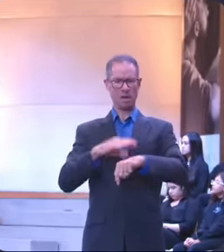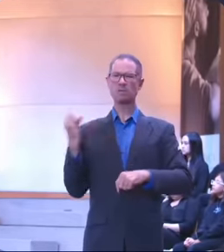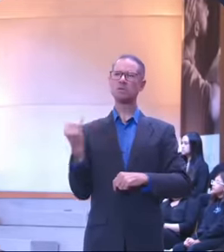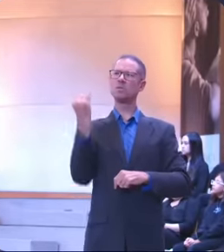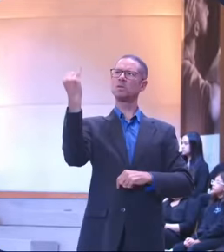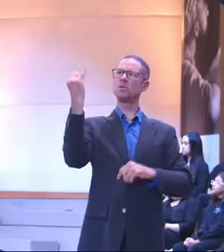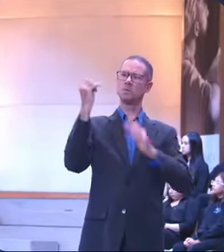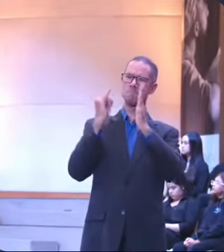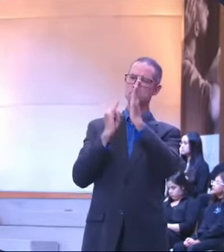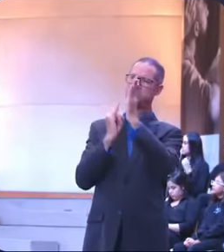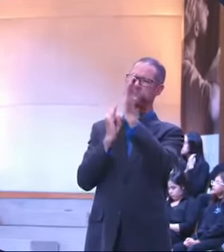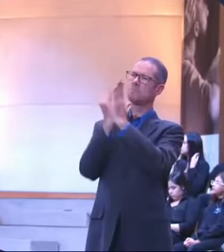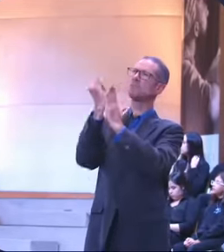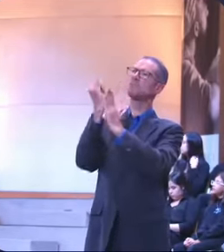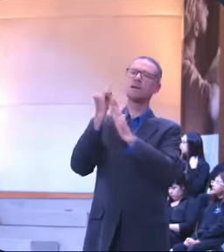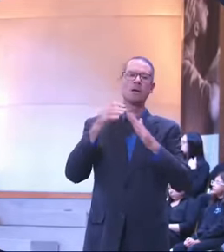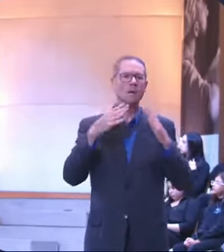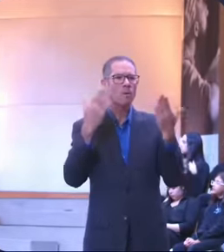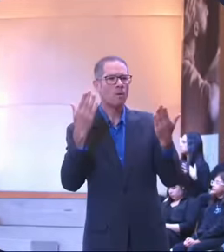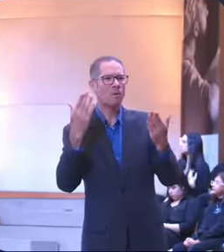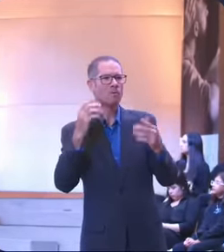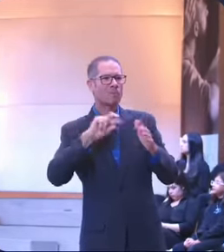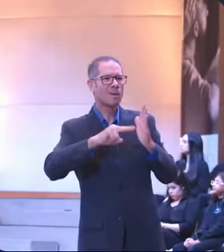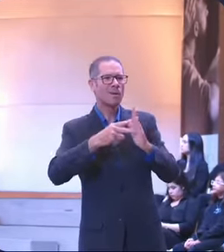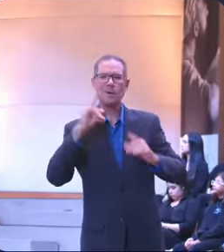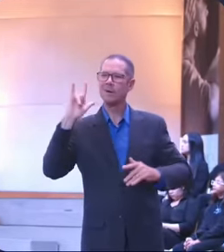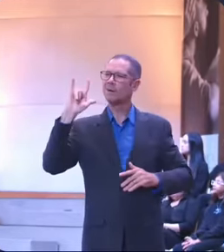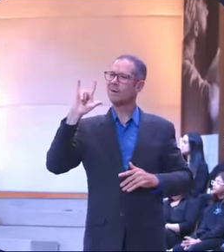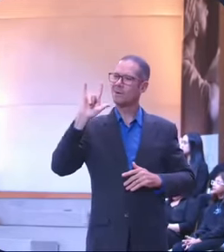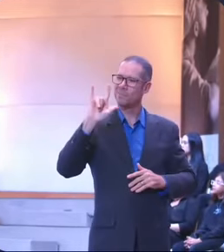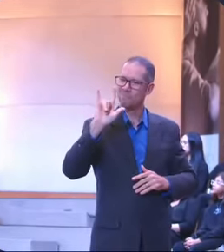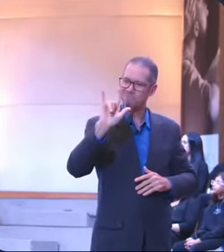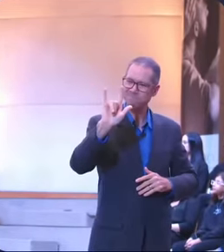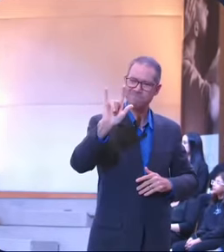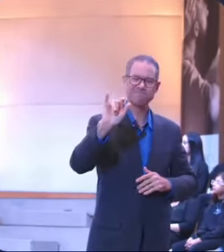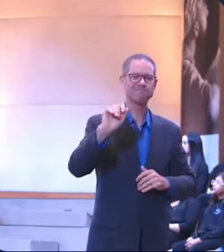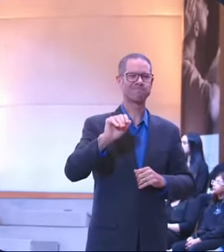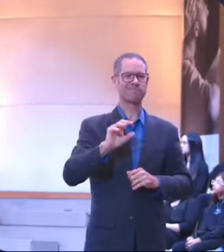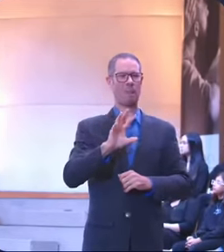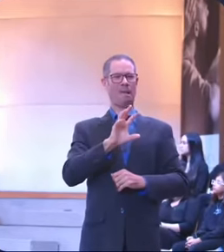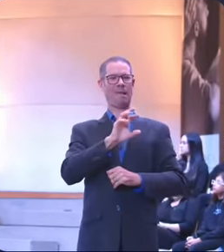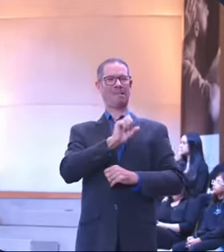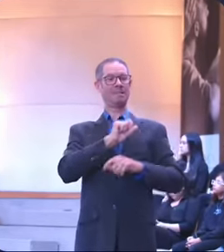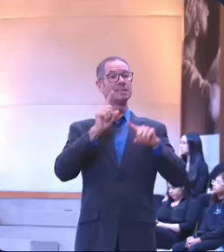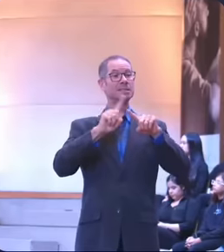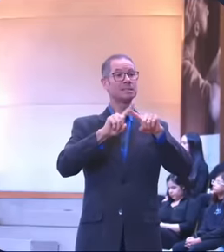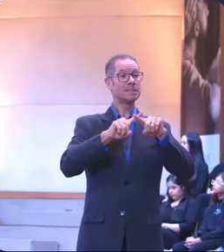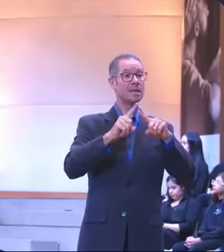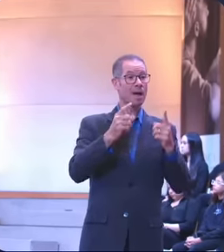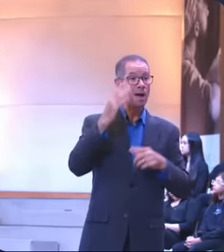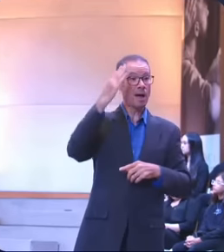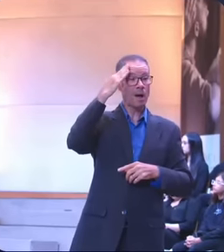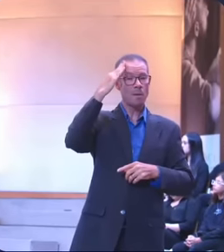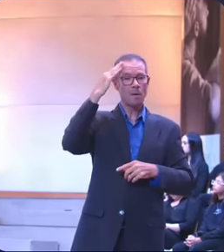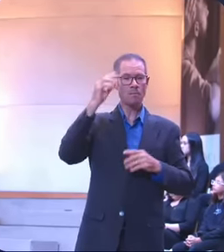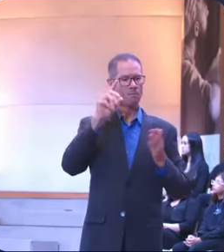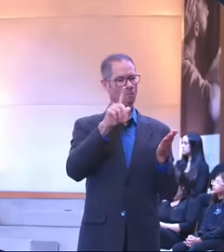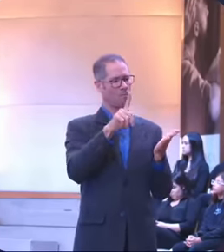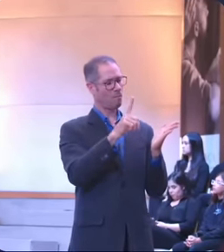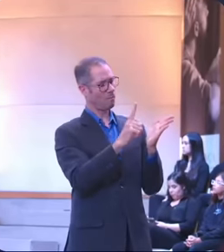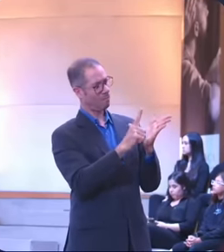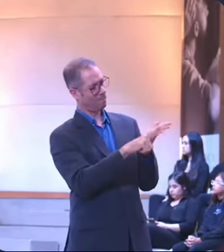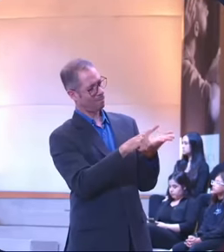intercessão? É amor. Sabe, eu posso pegar um papelzinho